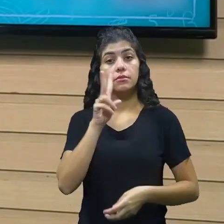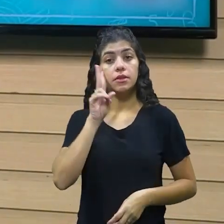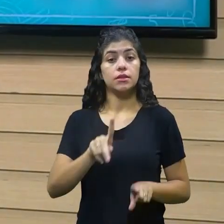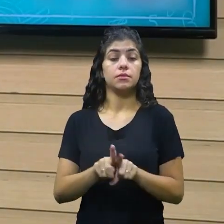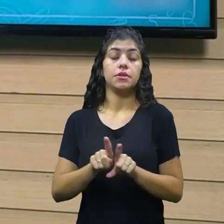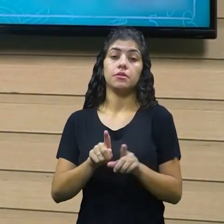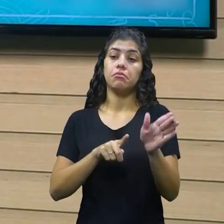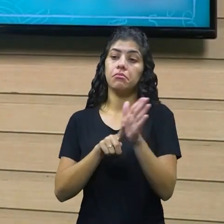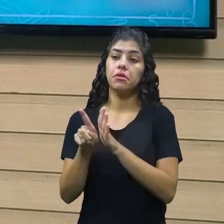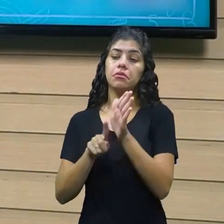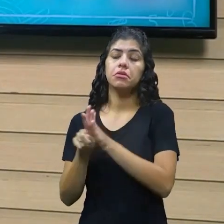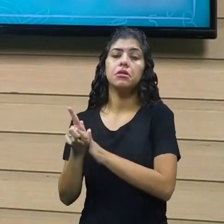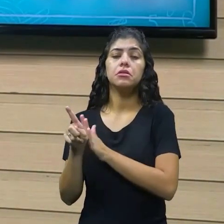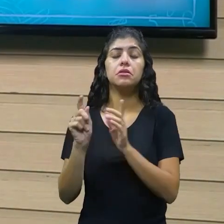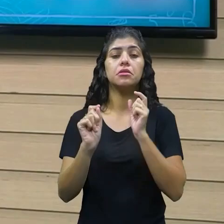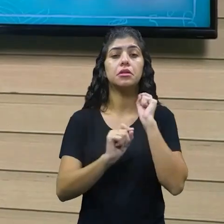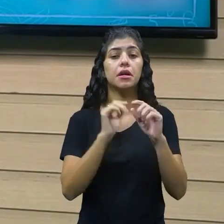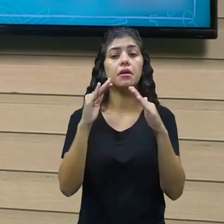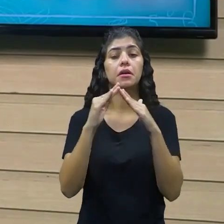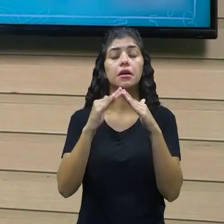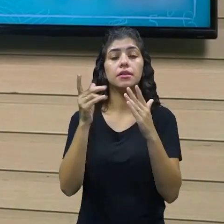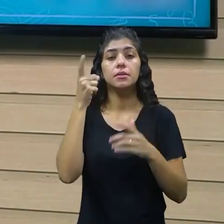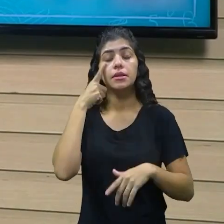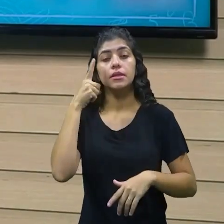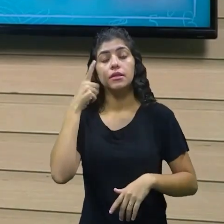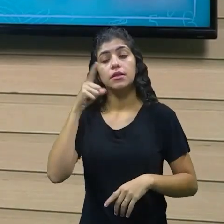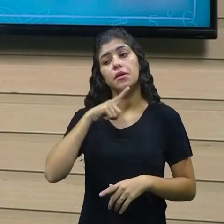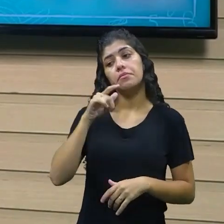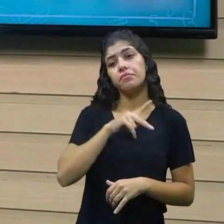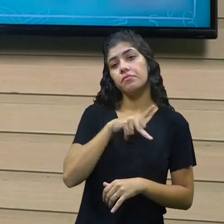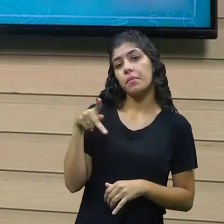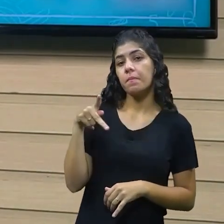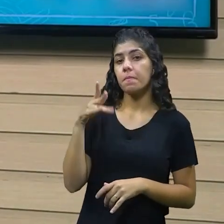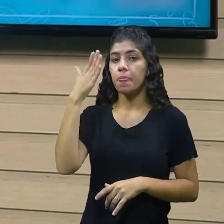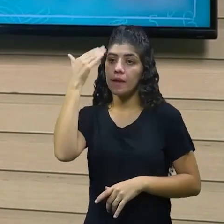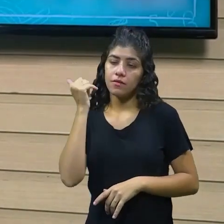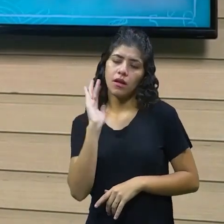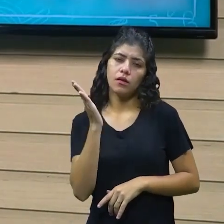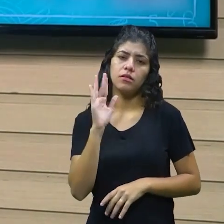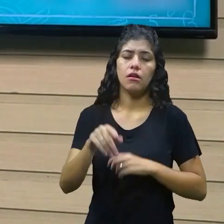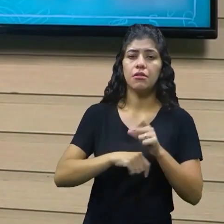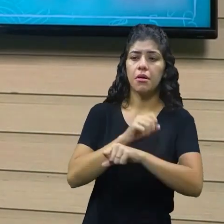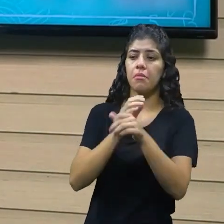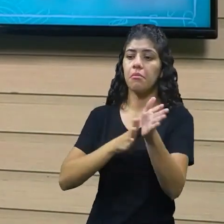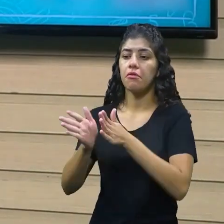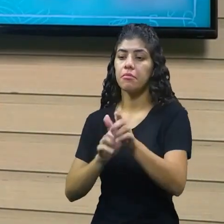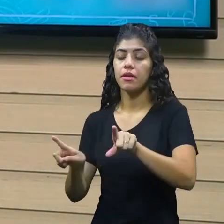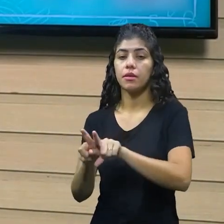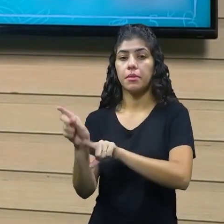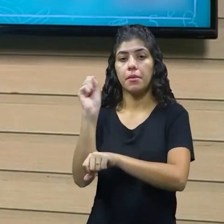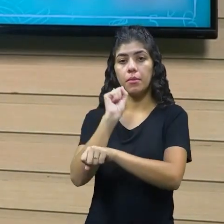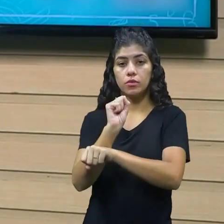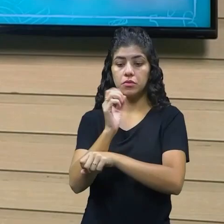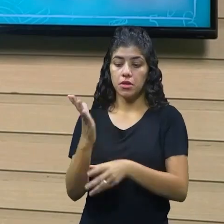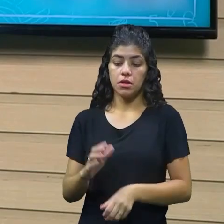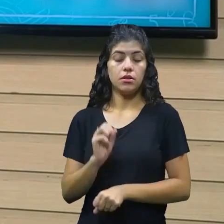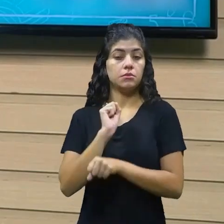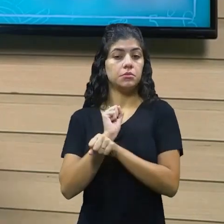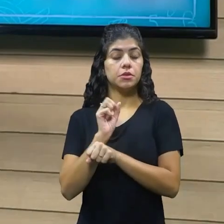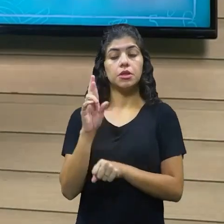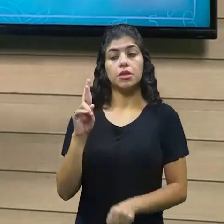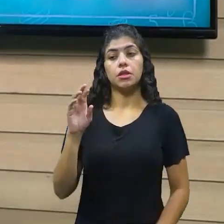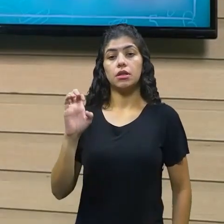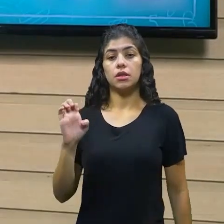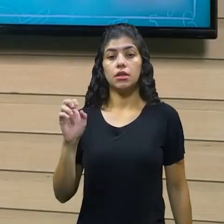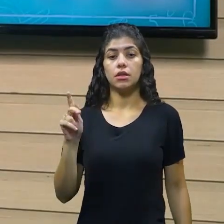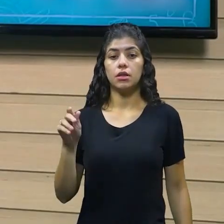se perguntando aí na sua casa, ou estar pensando, dizendo, ah, professor, mas eu já sei o que é movimento, eu sei o que é repouso. Se eu ficar paradinho, eu estou em repouso.